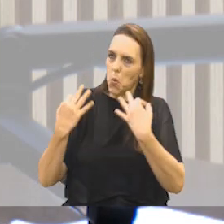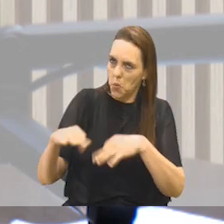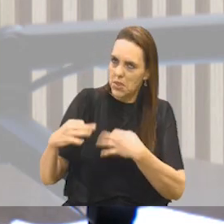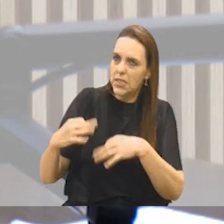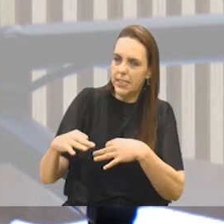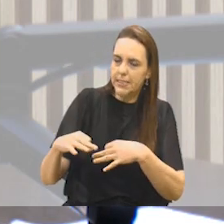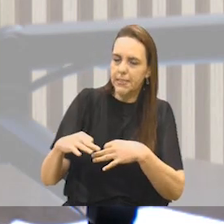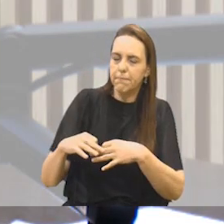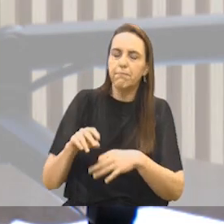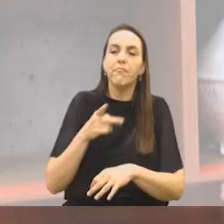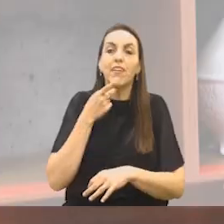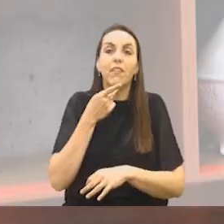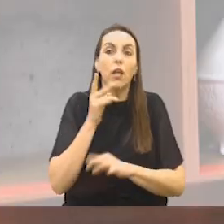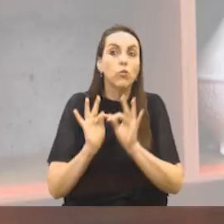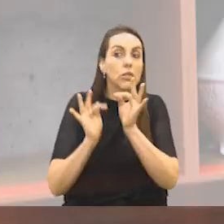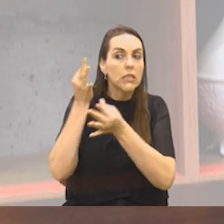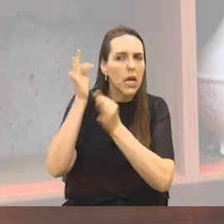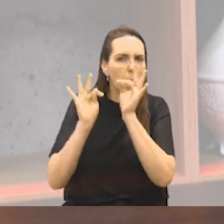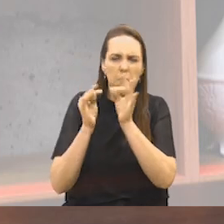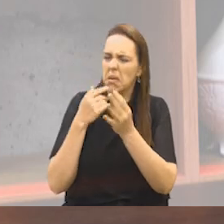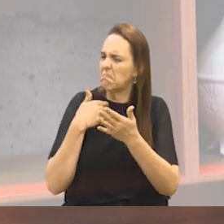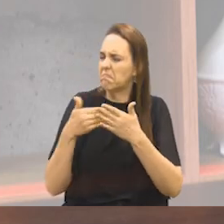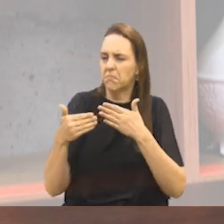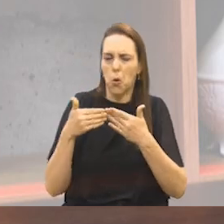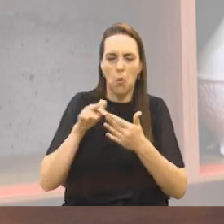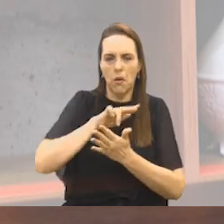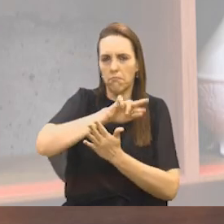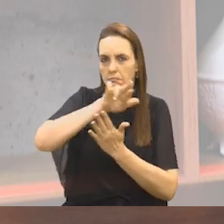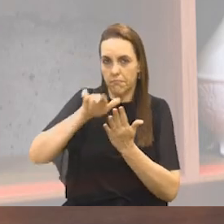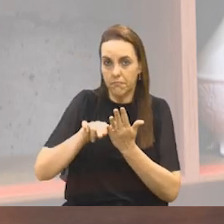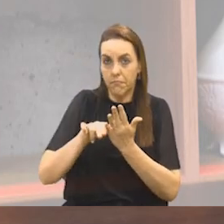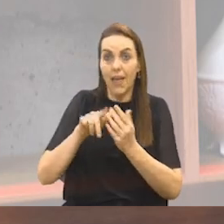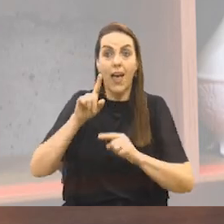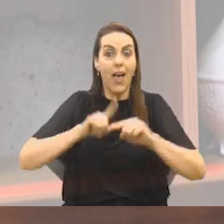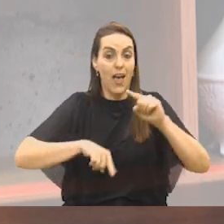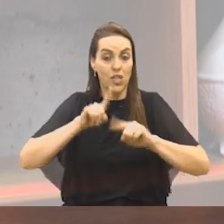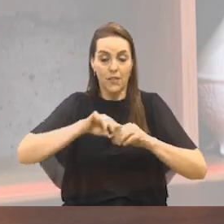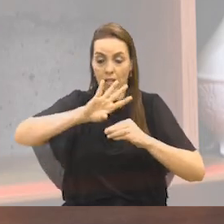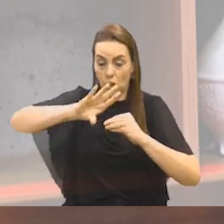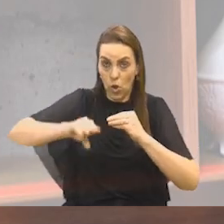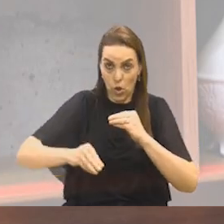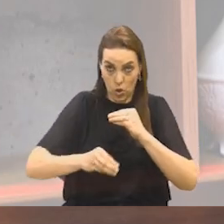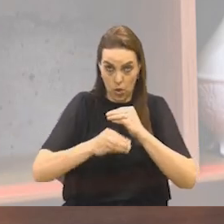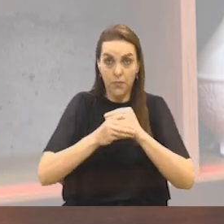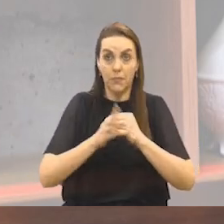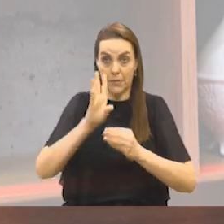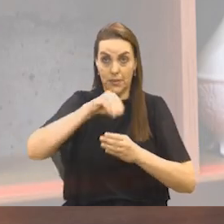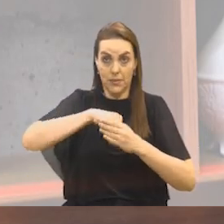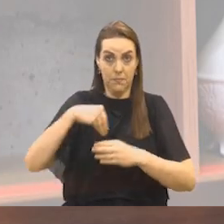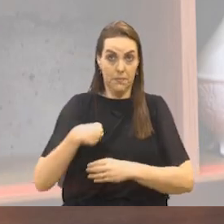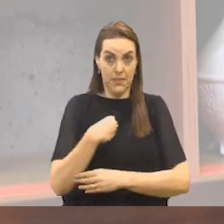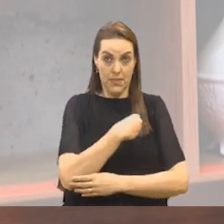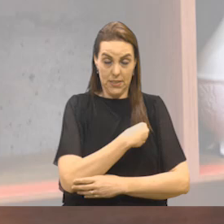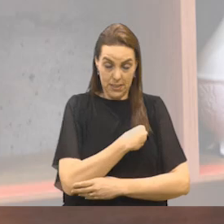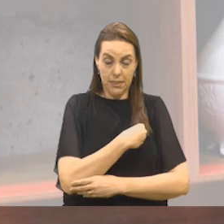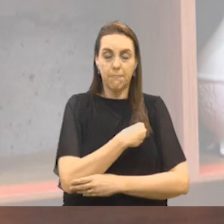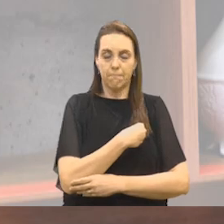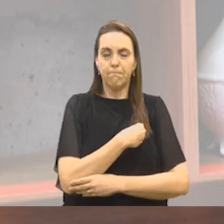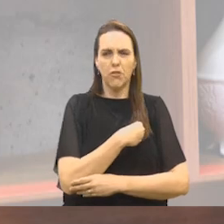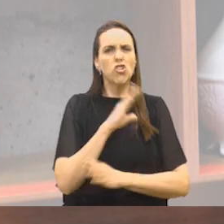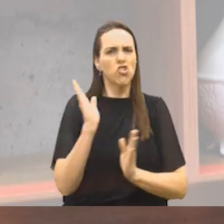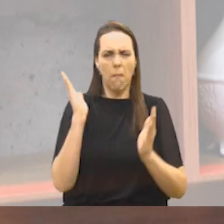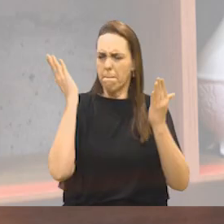Com certeza. A gente fala de terapias, seja qual for, né? Elas são atividades complementares dentro